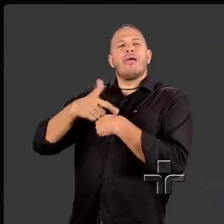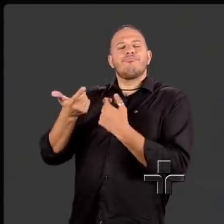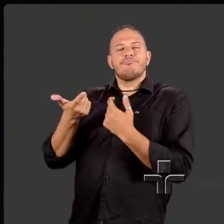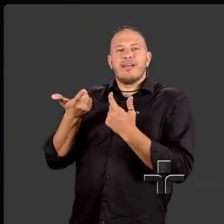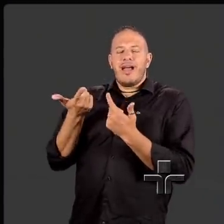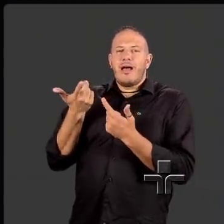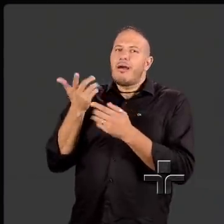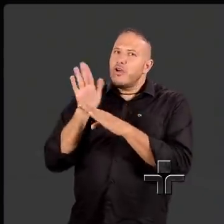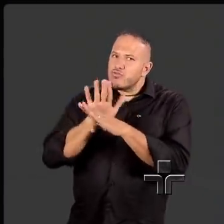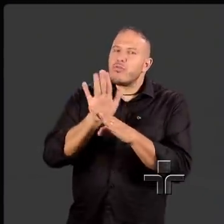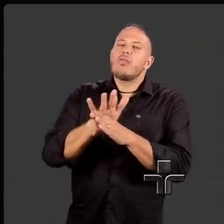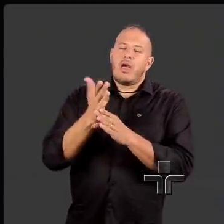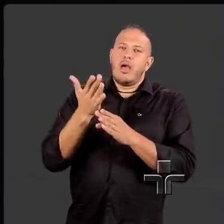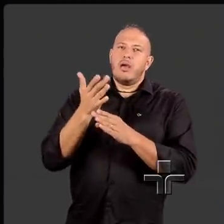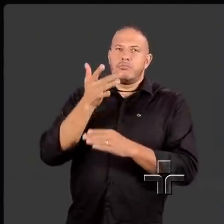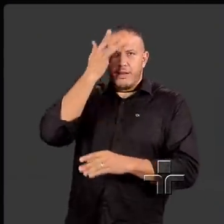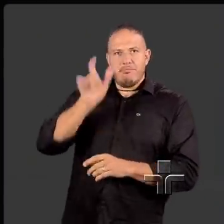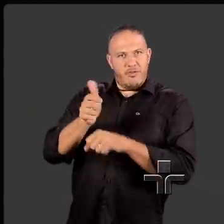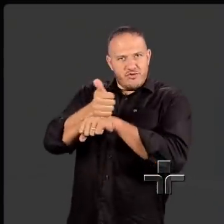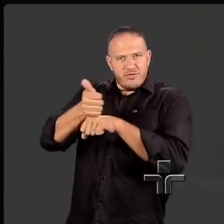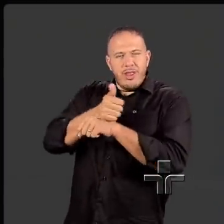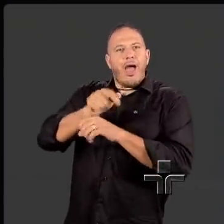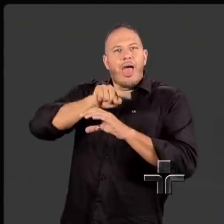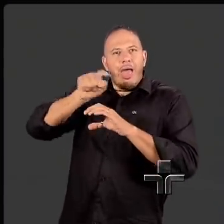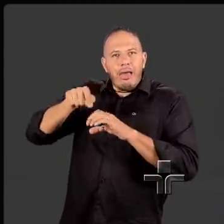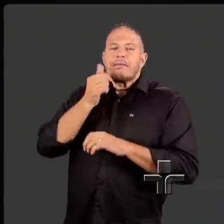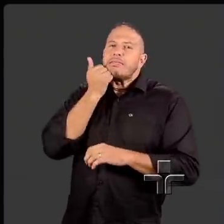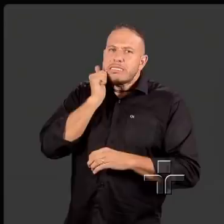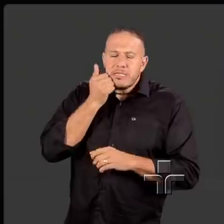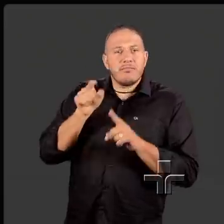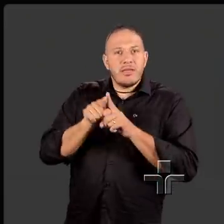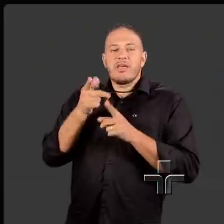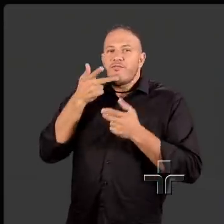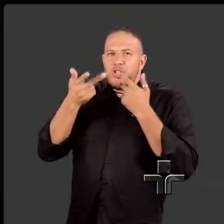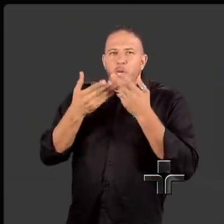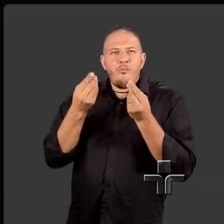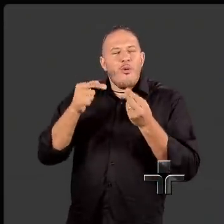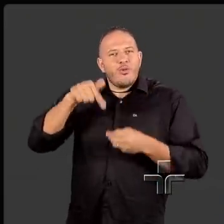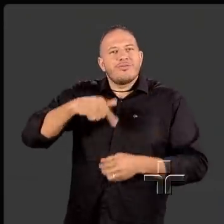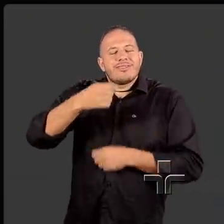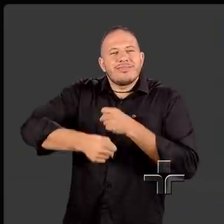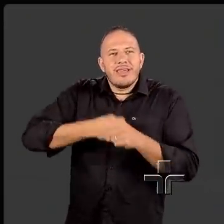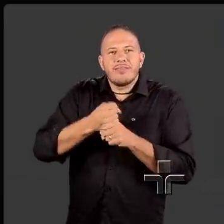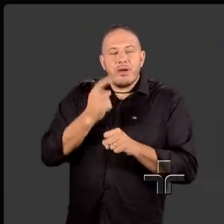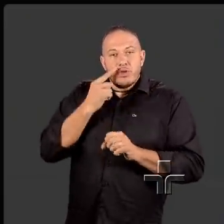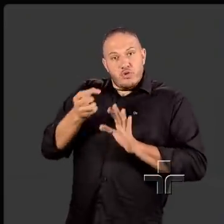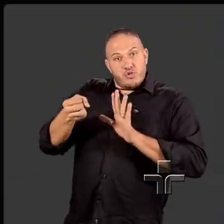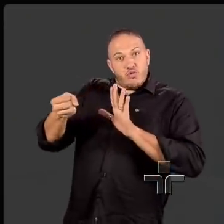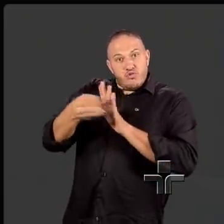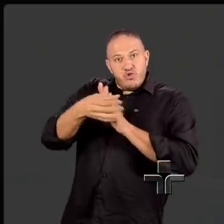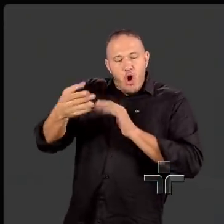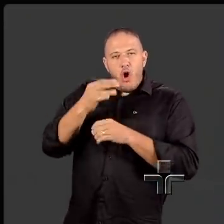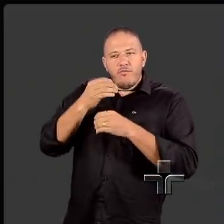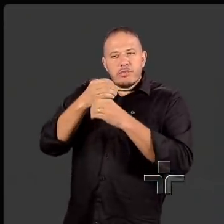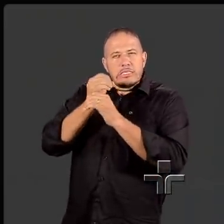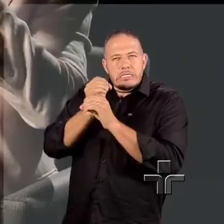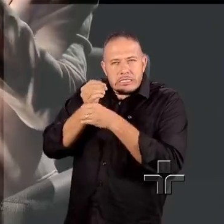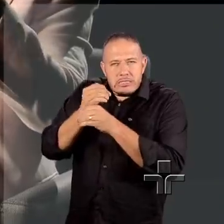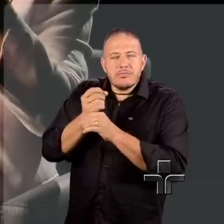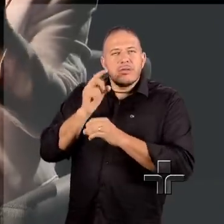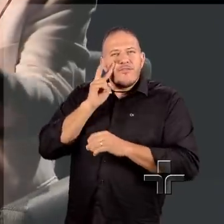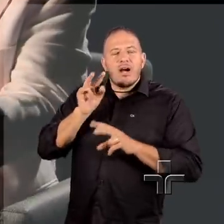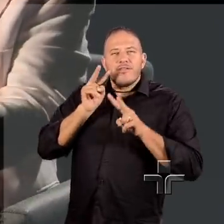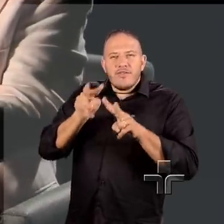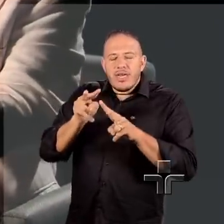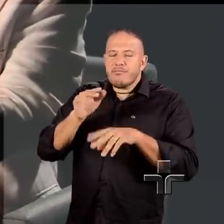servindo a cientistas. E o que se falou muito este ano é de um novo telescópio que vai enxergar mais